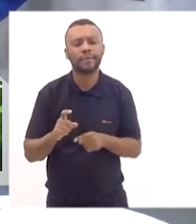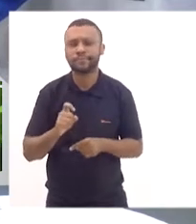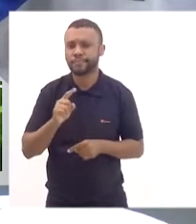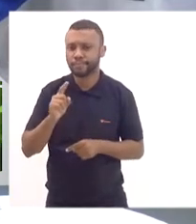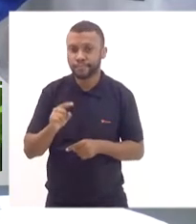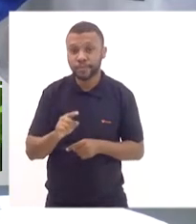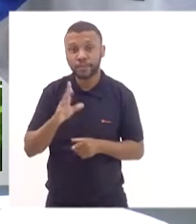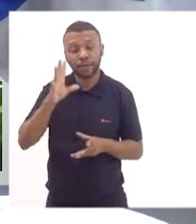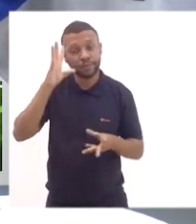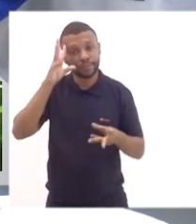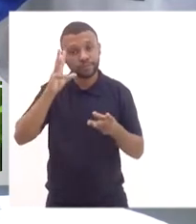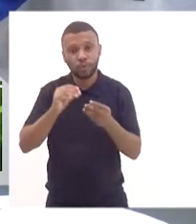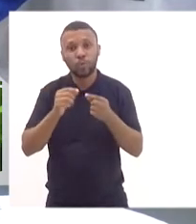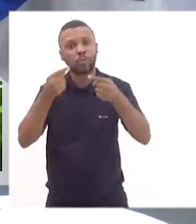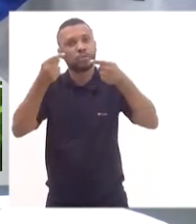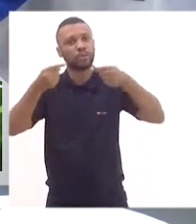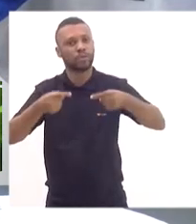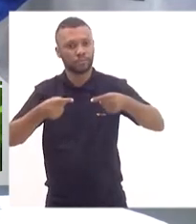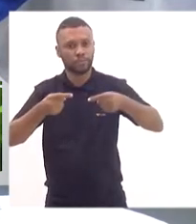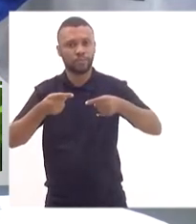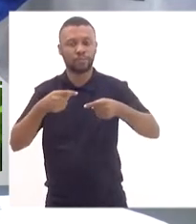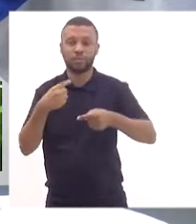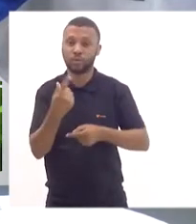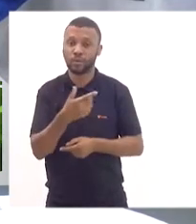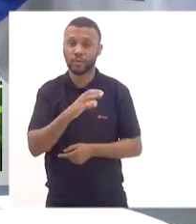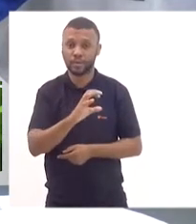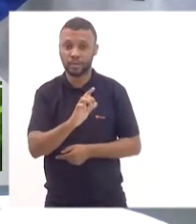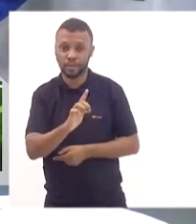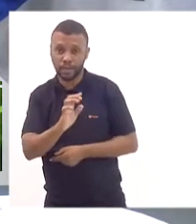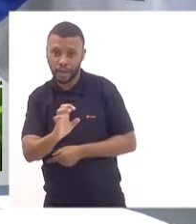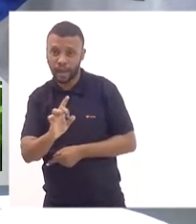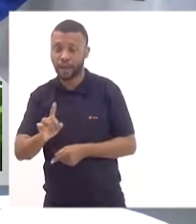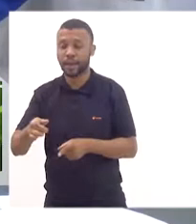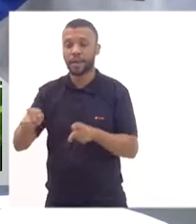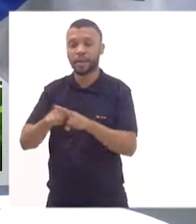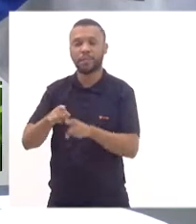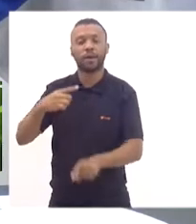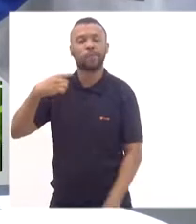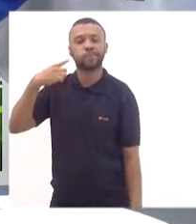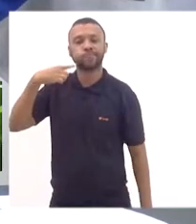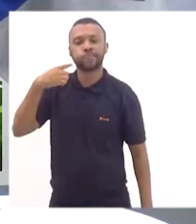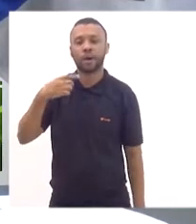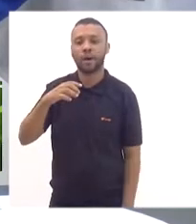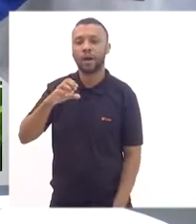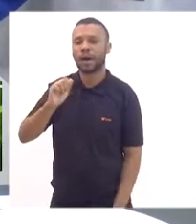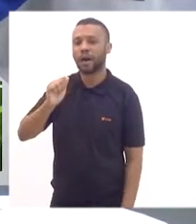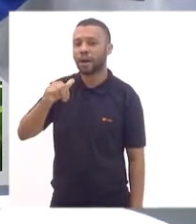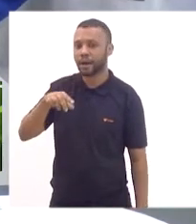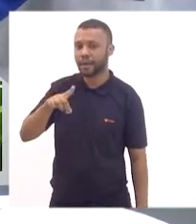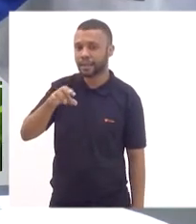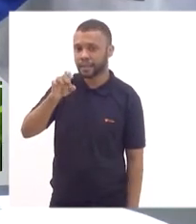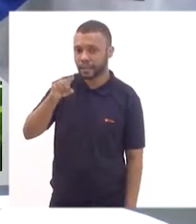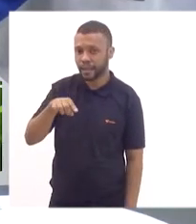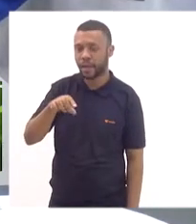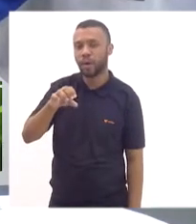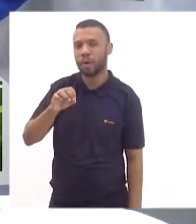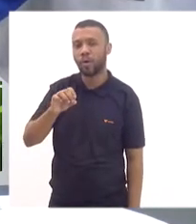Já é um desafio aqui à nossa controladoria e o doutor André Urim.